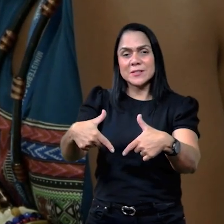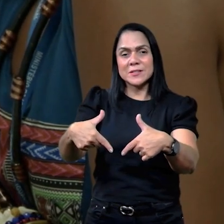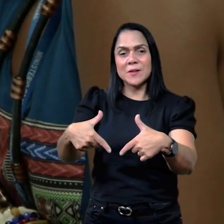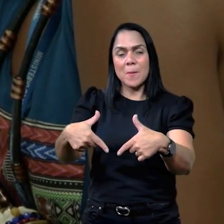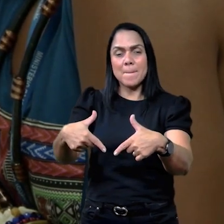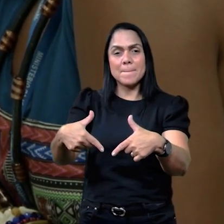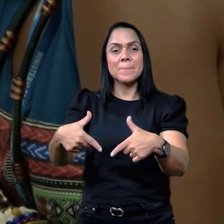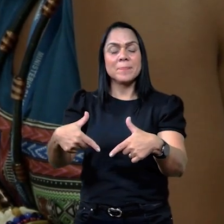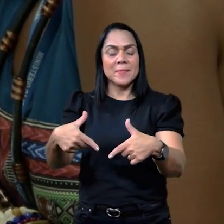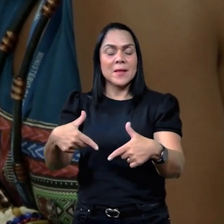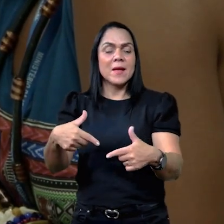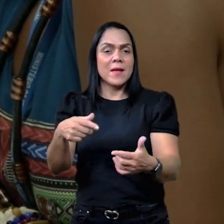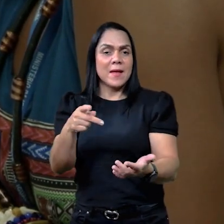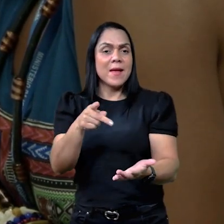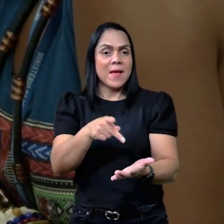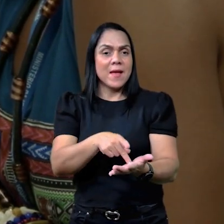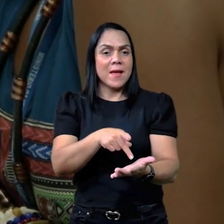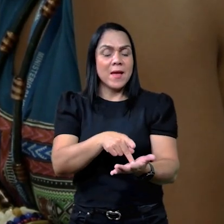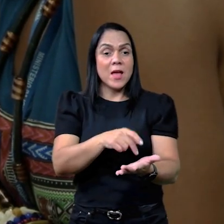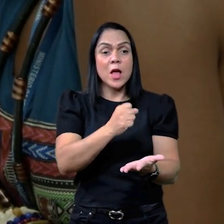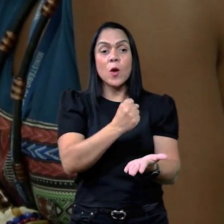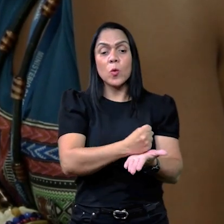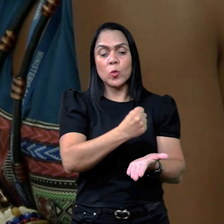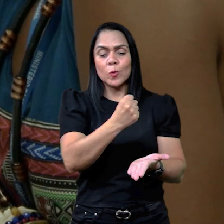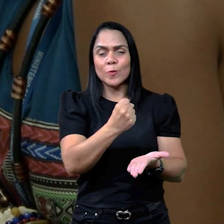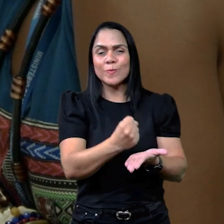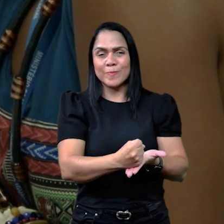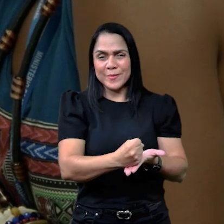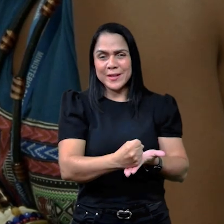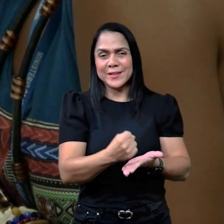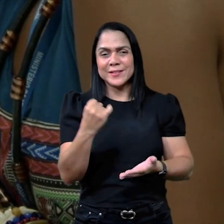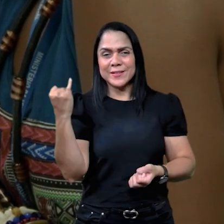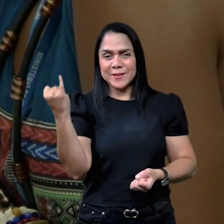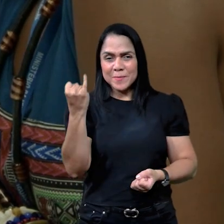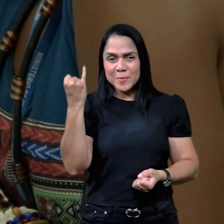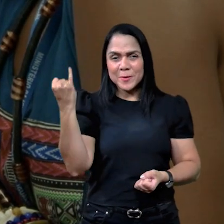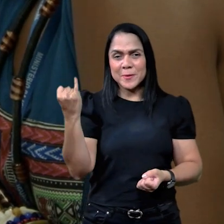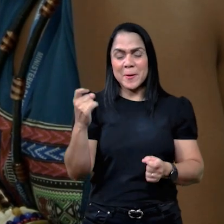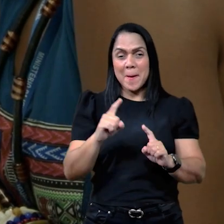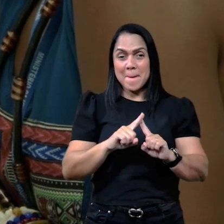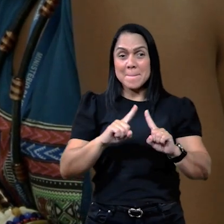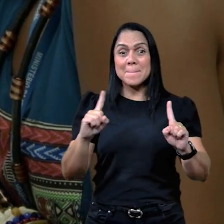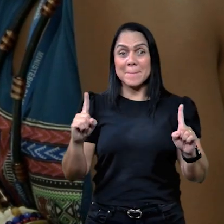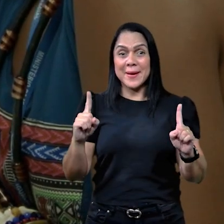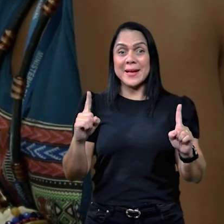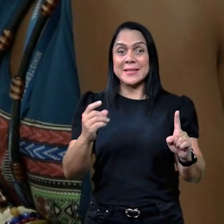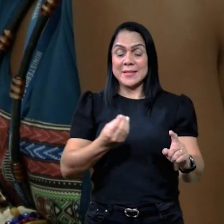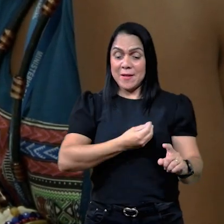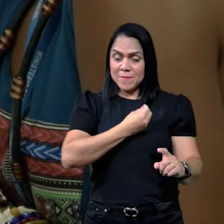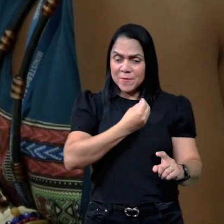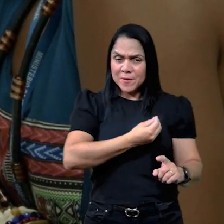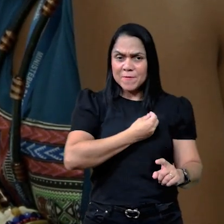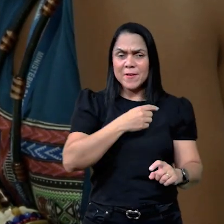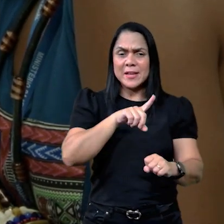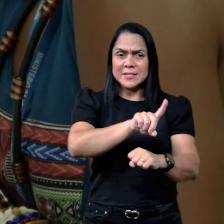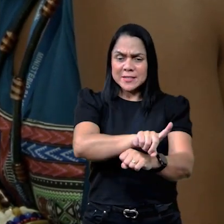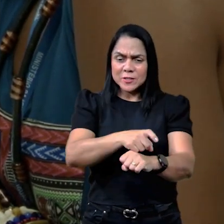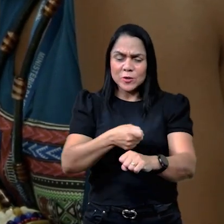Cultural Palmares. Então, de fato, é um documento bastante importante, mas a autodeclaração quilombola,